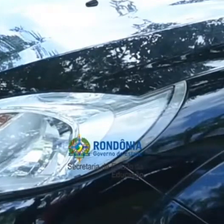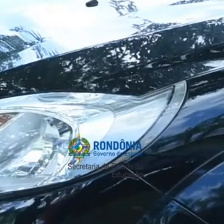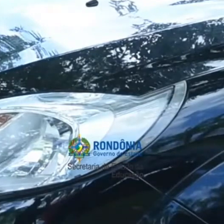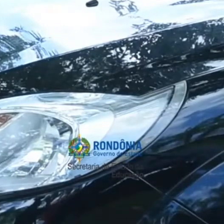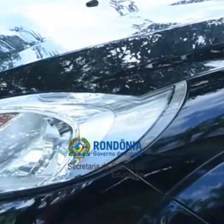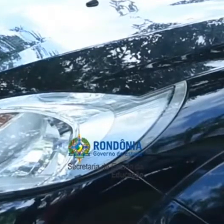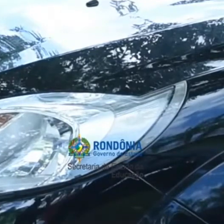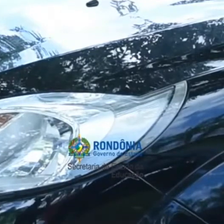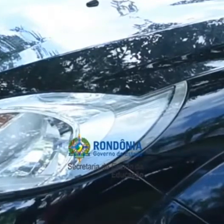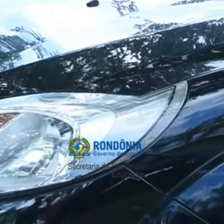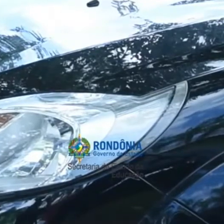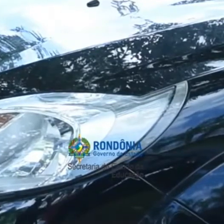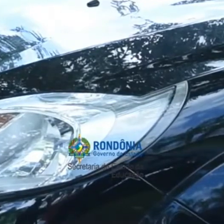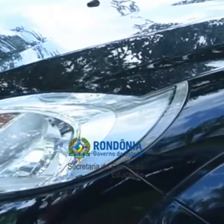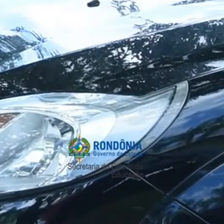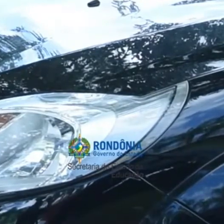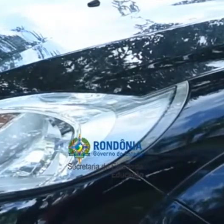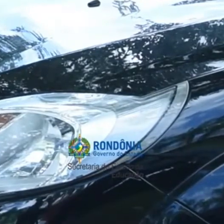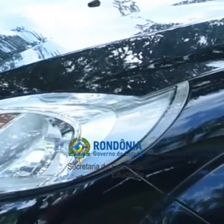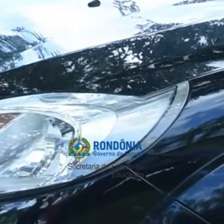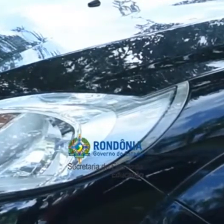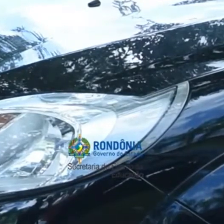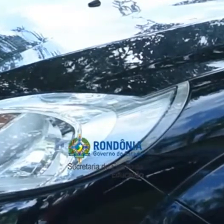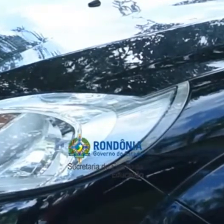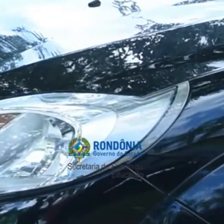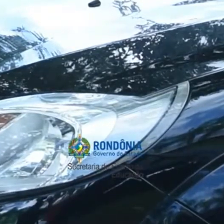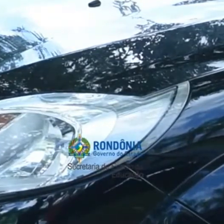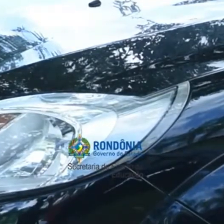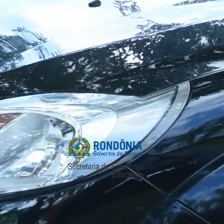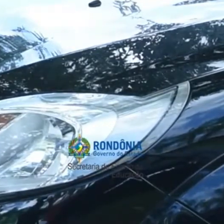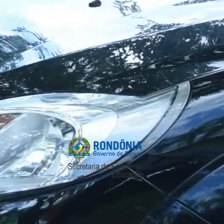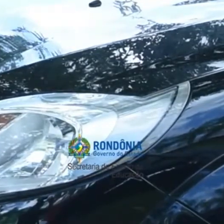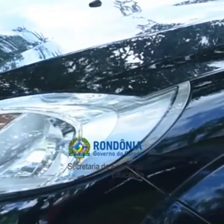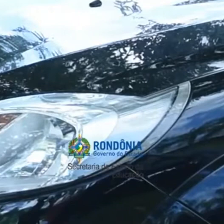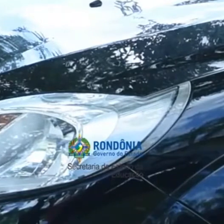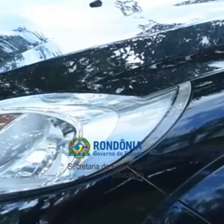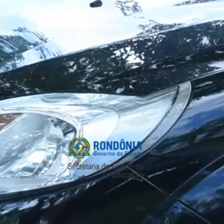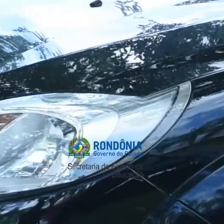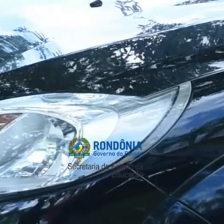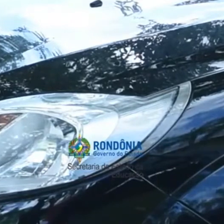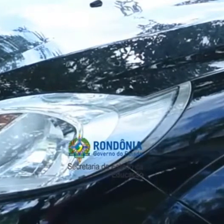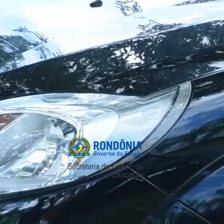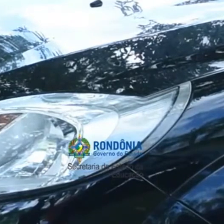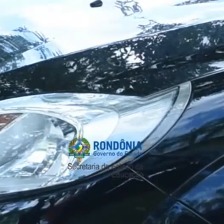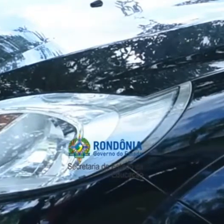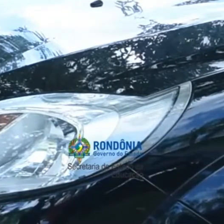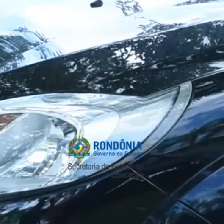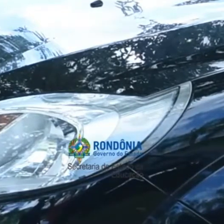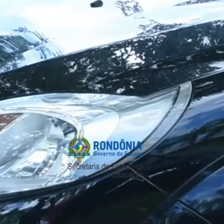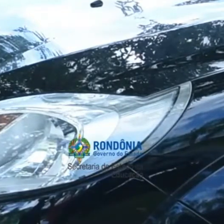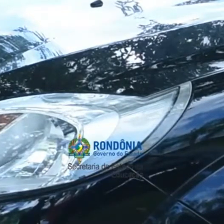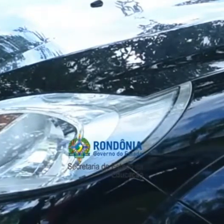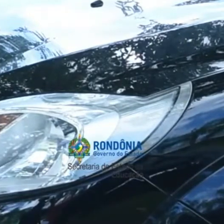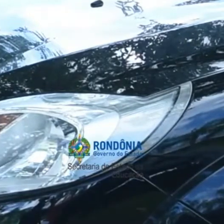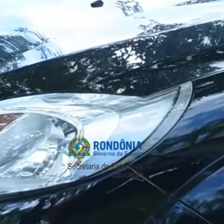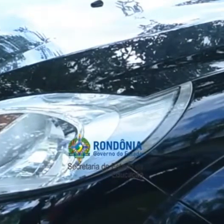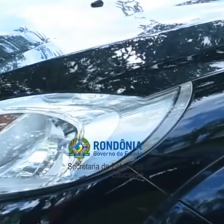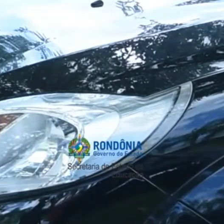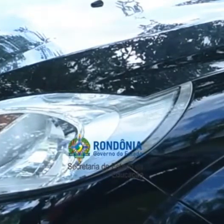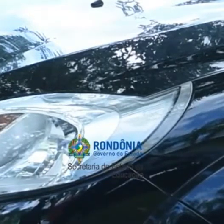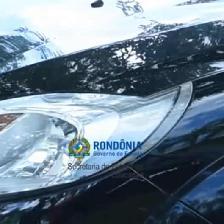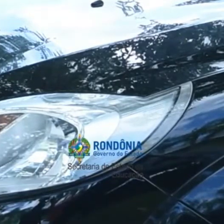no meio de tantos carros? É que aqui tem um bom exemplo para você. Tá vendo esses modelos diferentes de faróis de carro? Apesar de